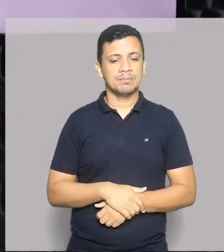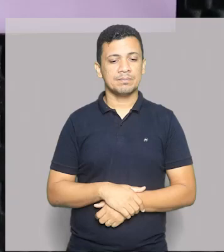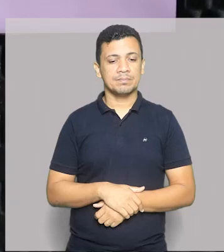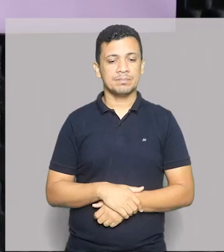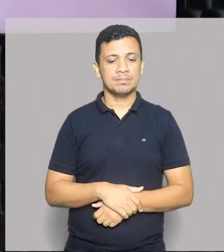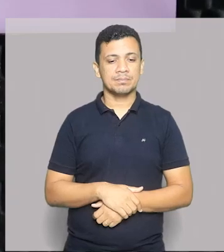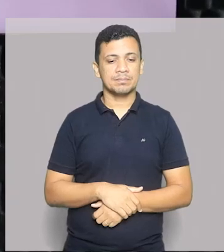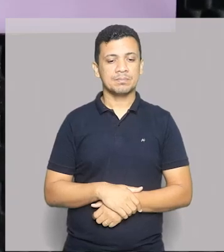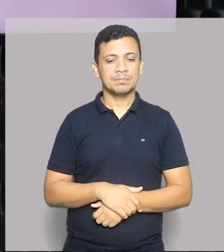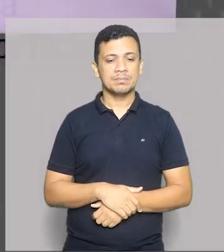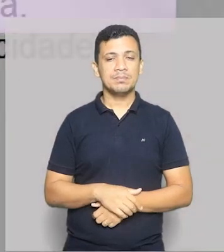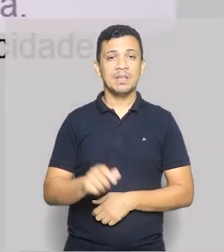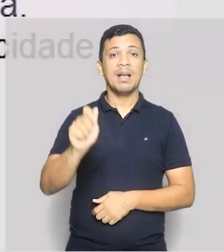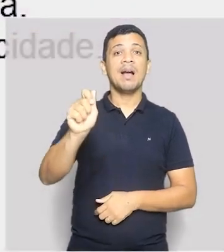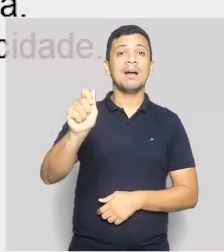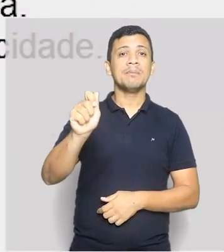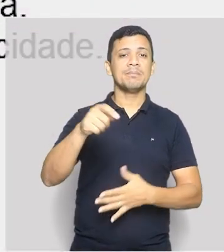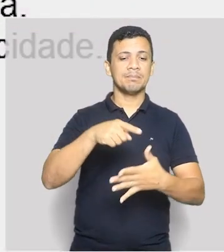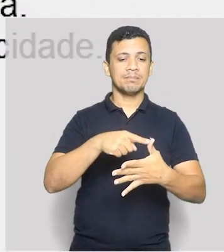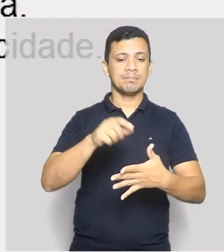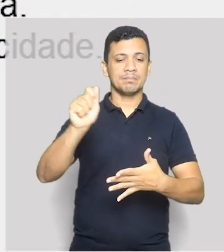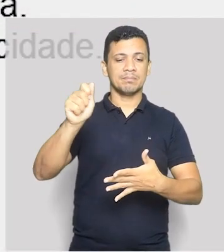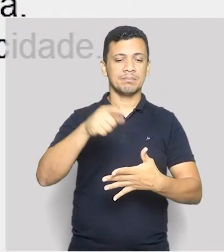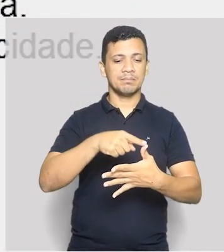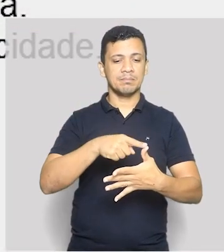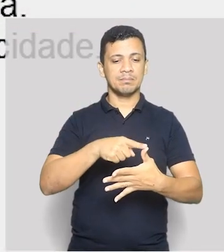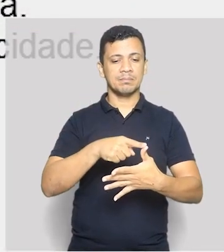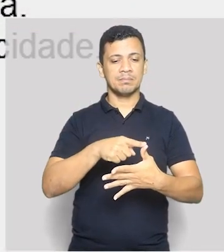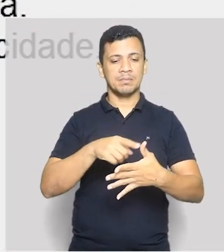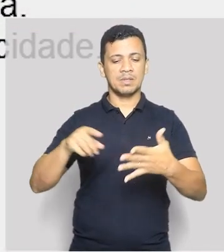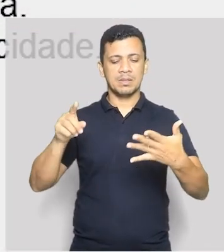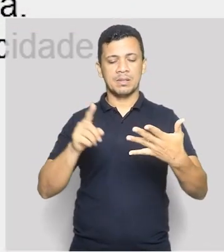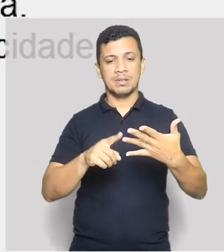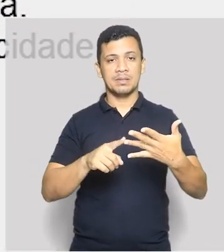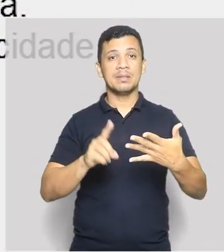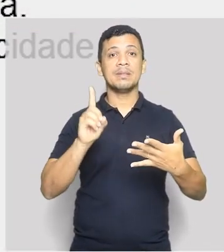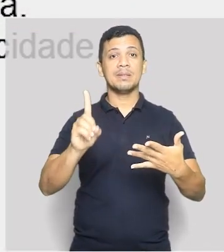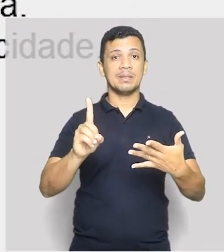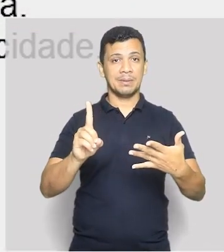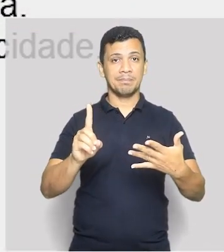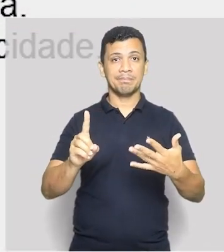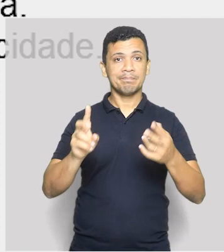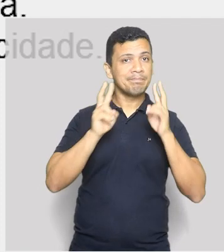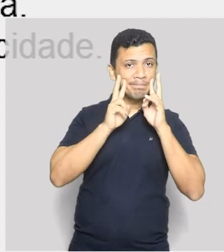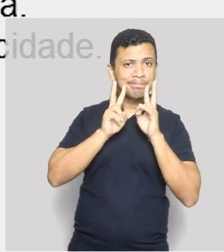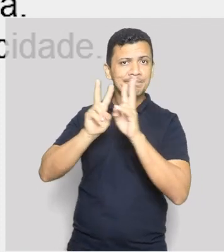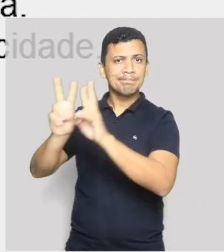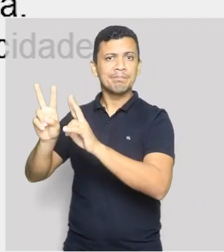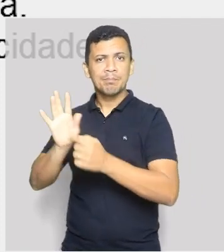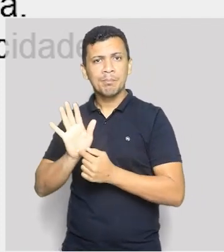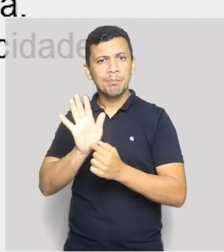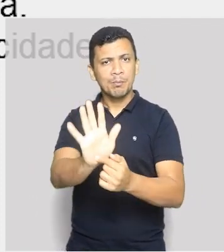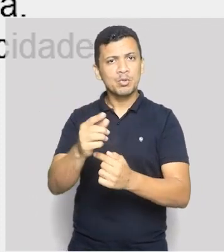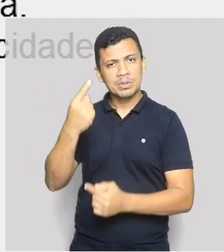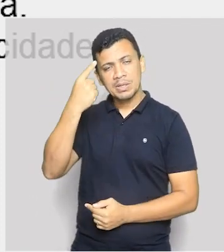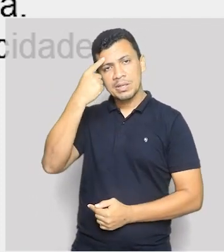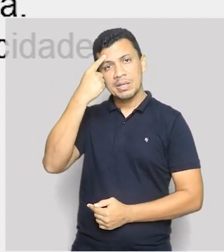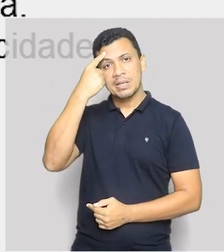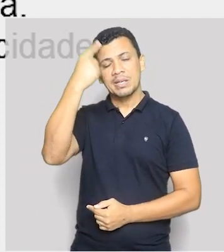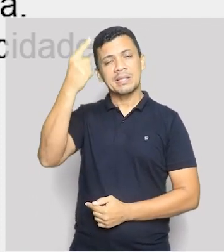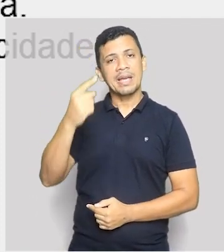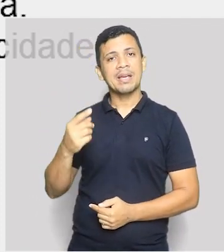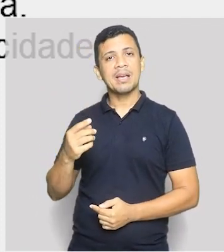letra A e a letra D, visualizem, elas estão expressando ideia de